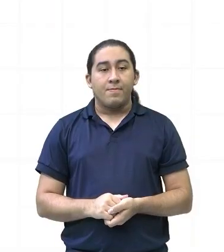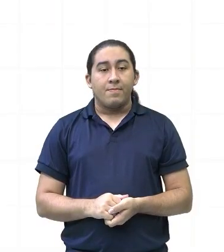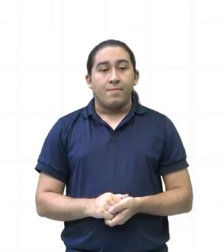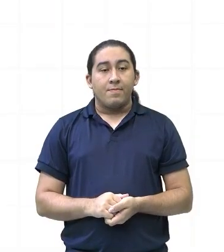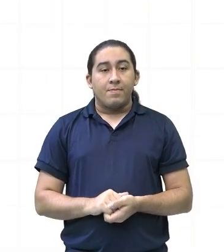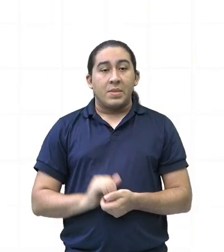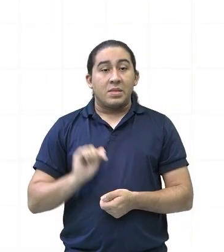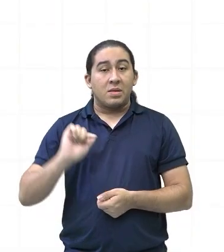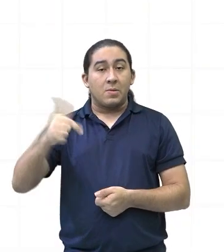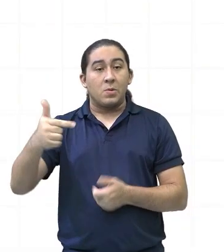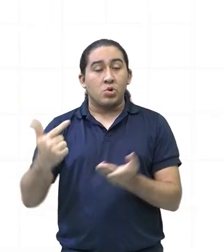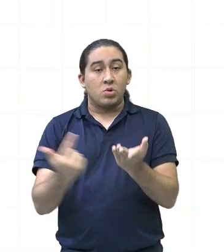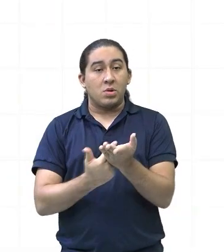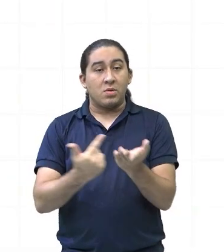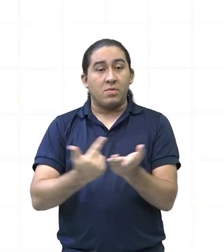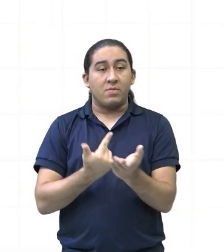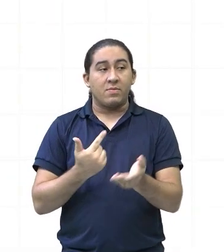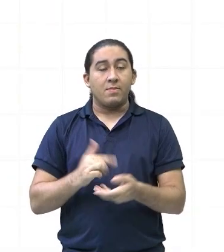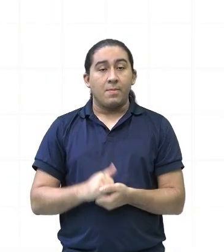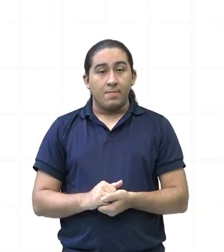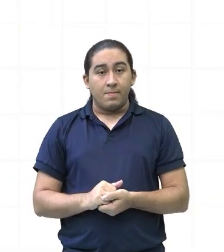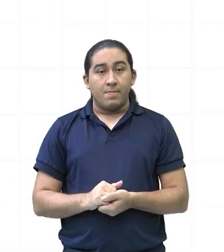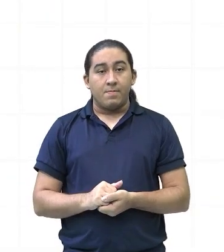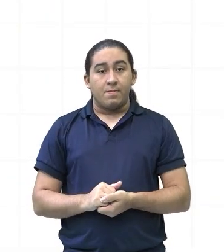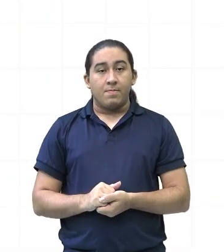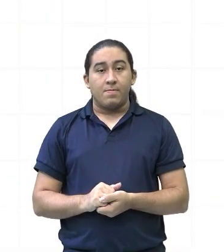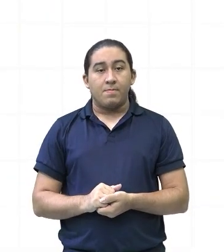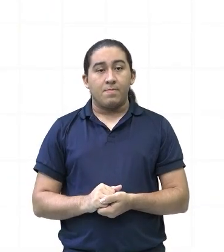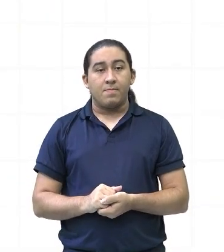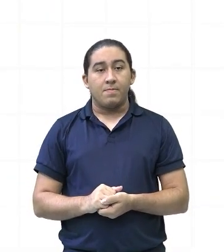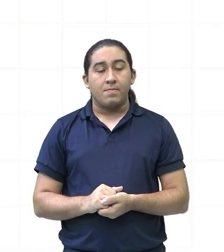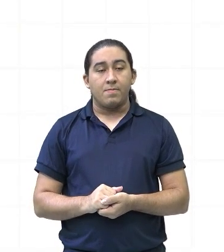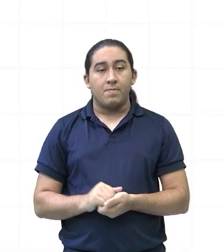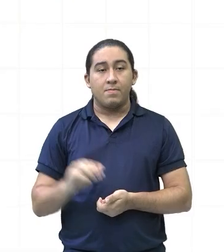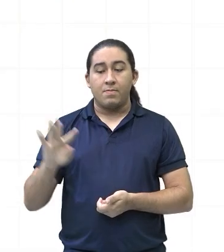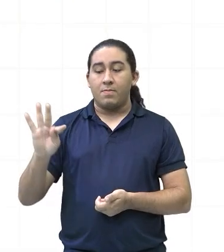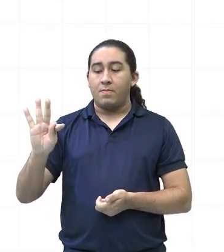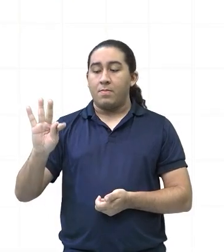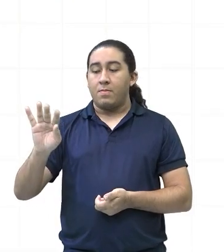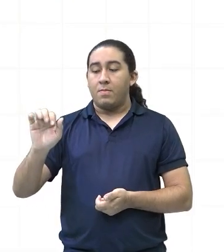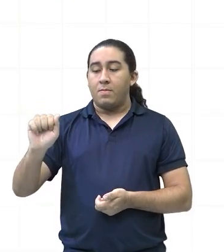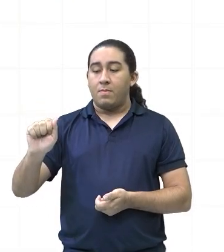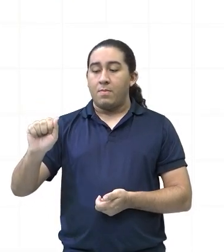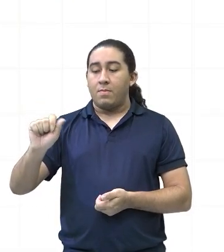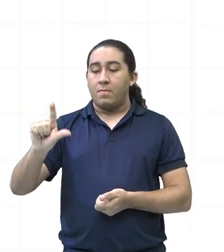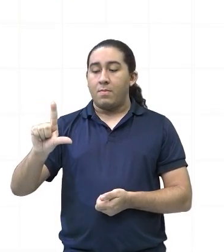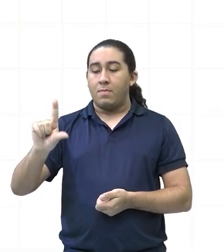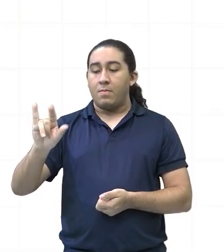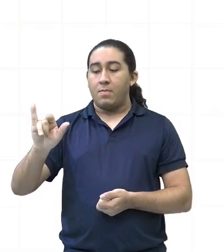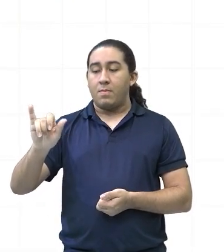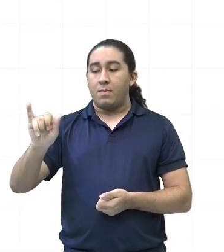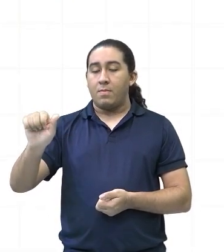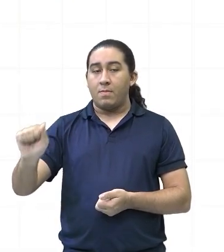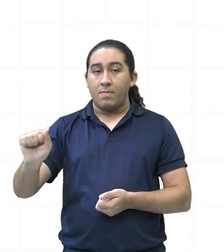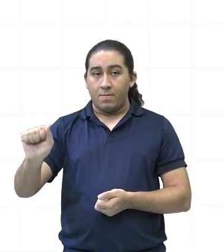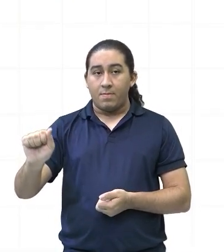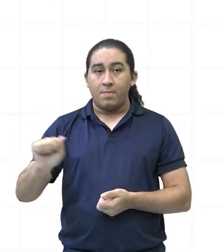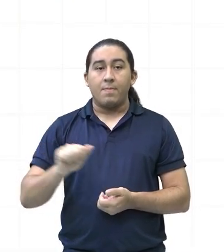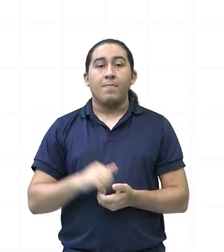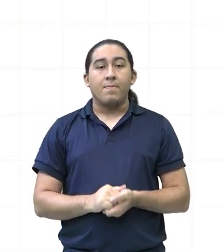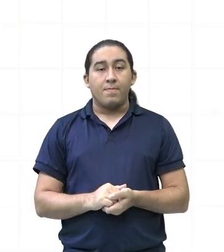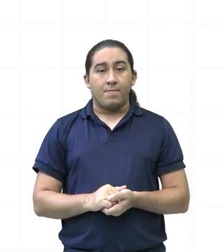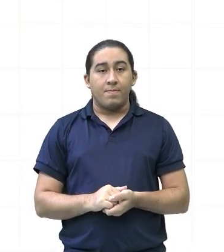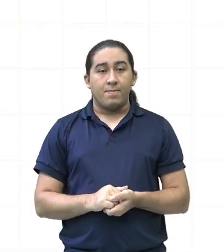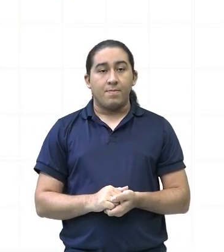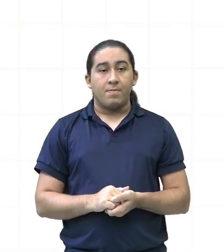é, então, Thália, tá? Também aí é um livro escrito também do Heródoto, tá? O terceiro livro. Ele